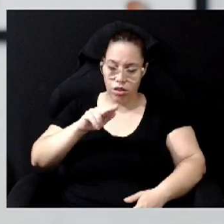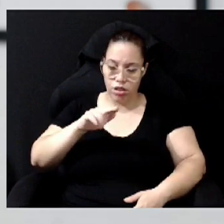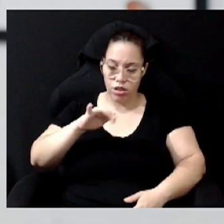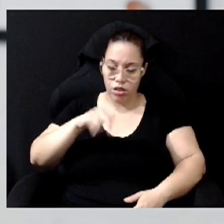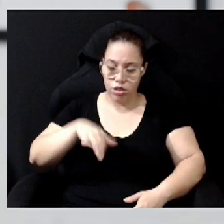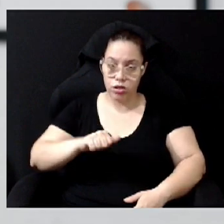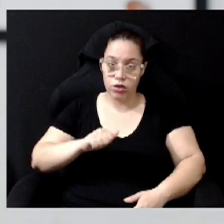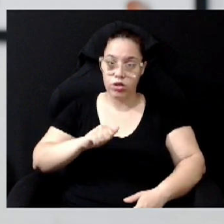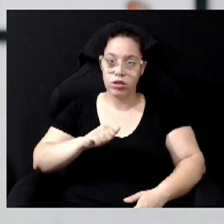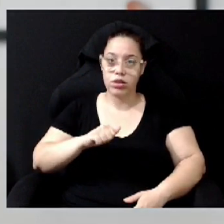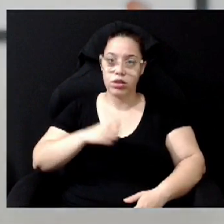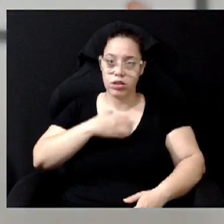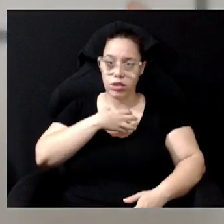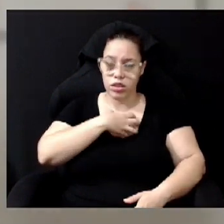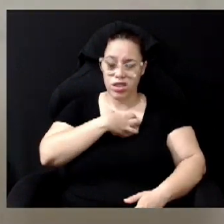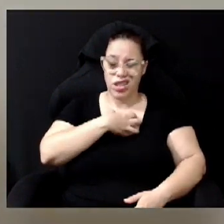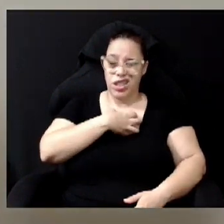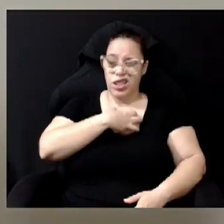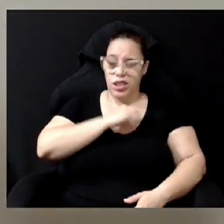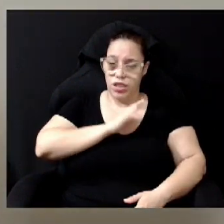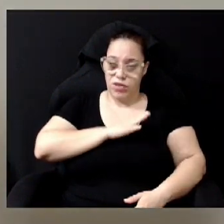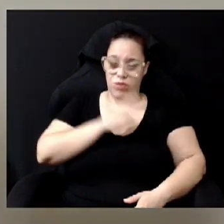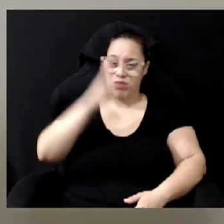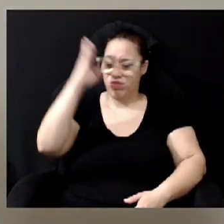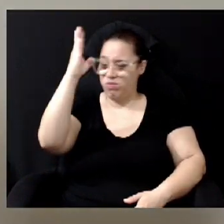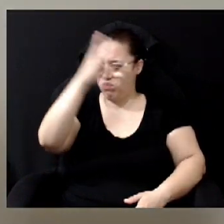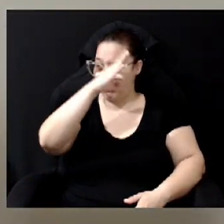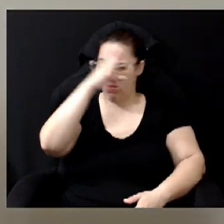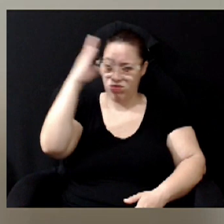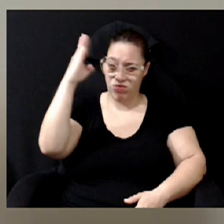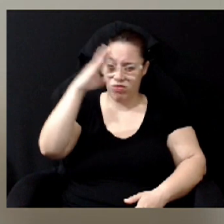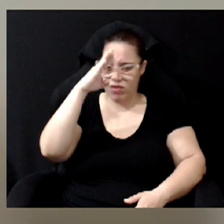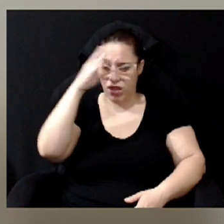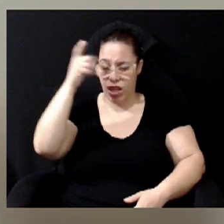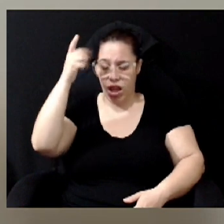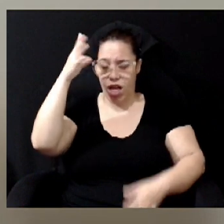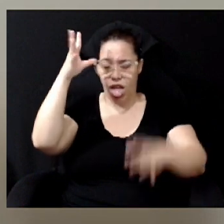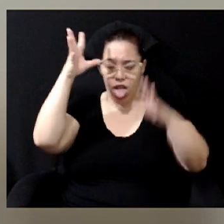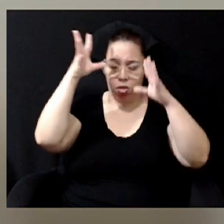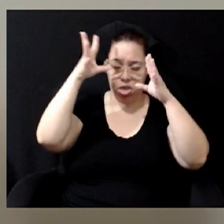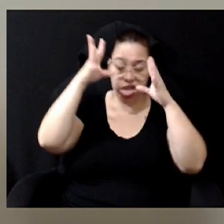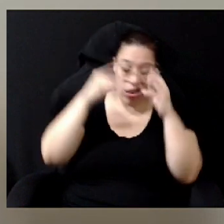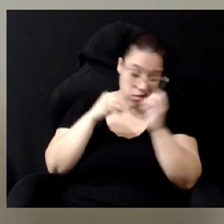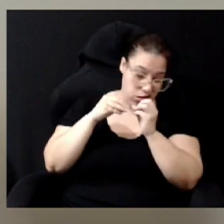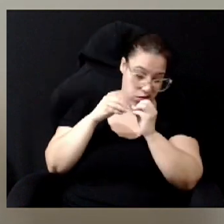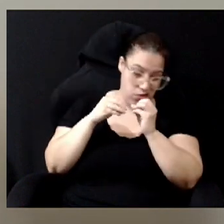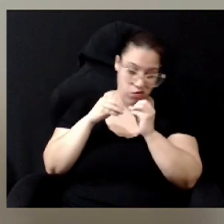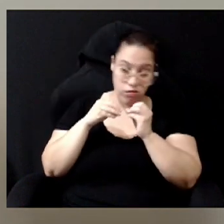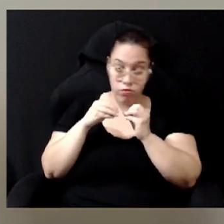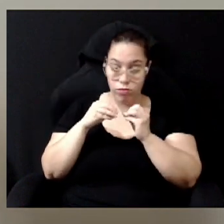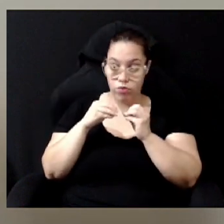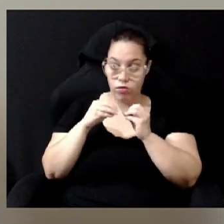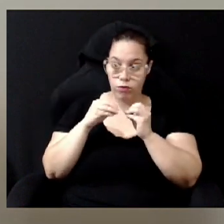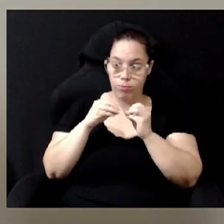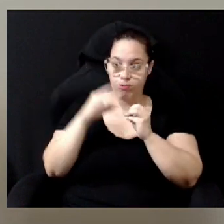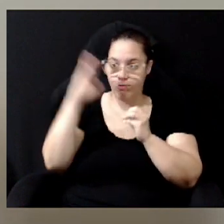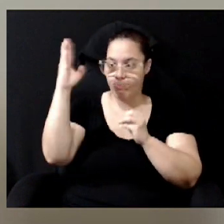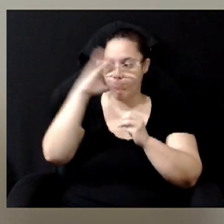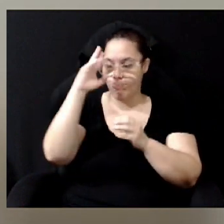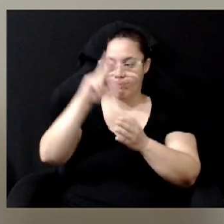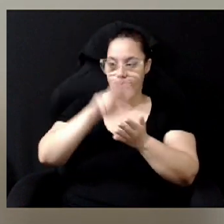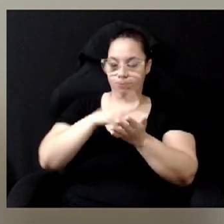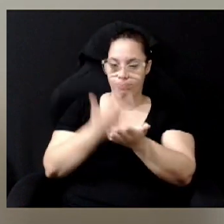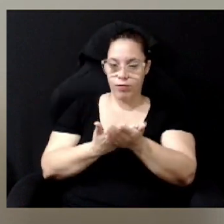coronárias, tonturas e perda de consciência, desmaios, e num estágio mais grave, sinais de